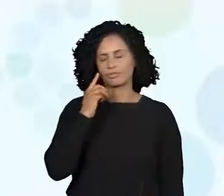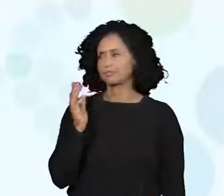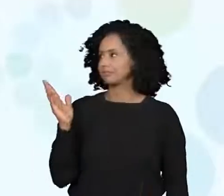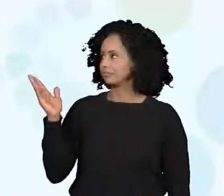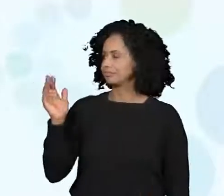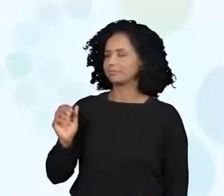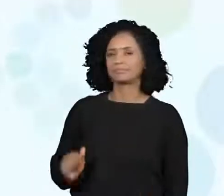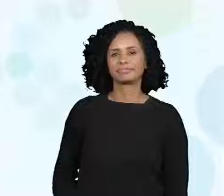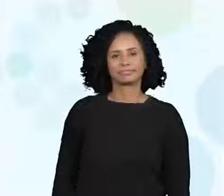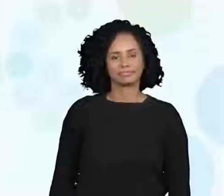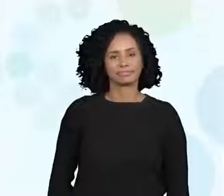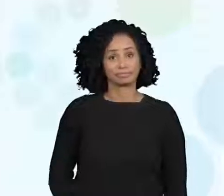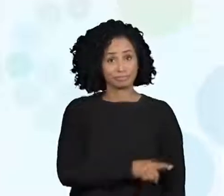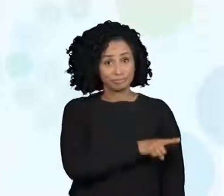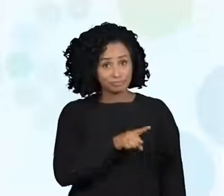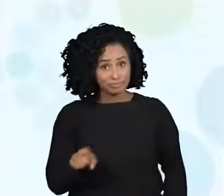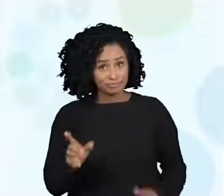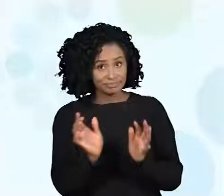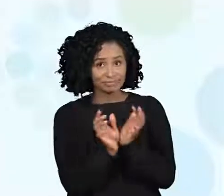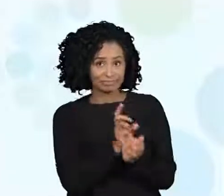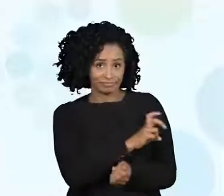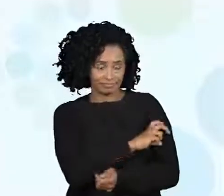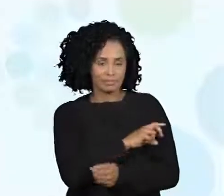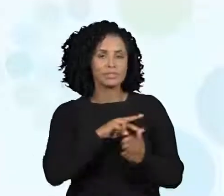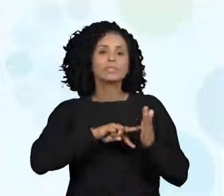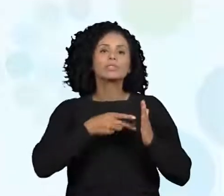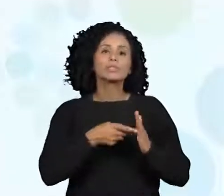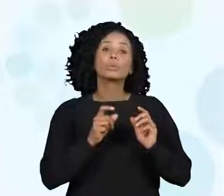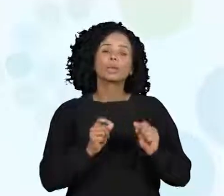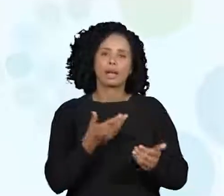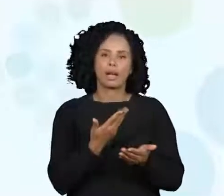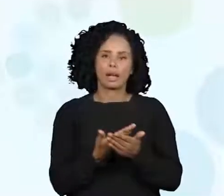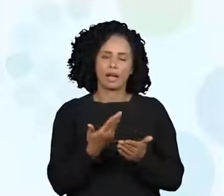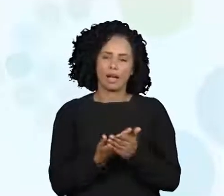EF04AR14. Então, pessoal do quinto ano, isso daí é uma aula de retomada, beleza?